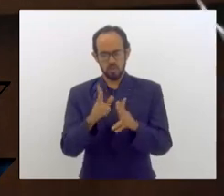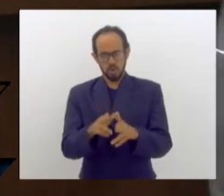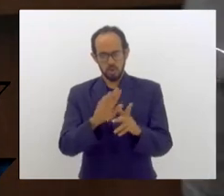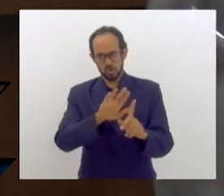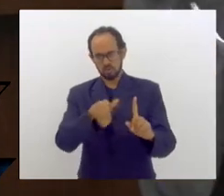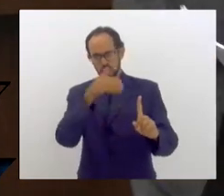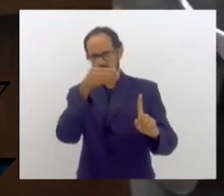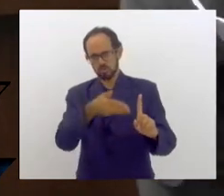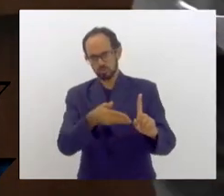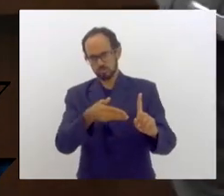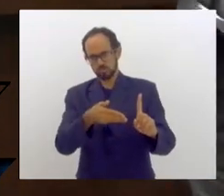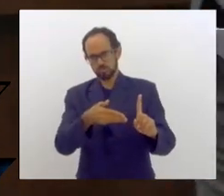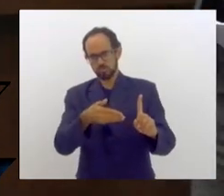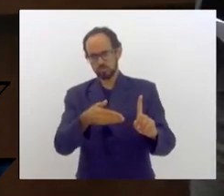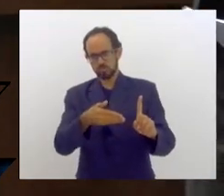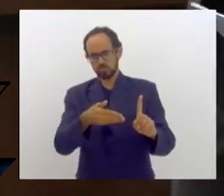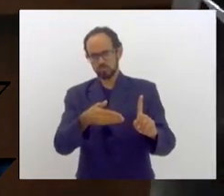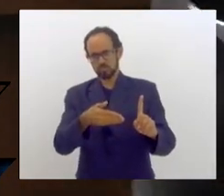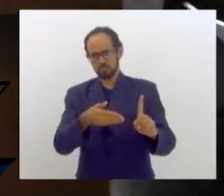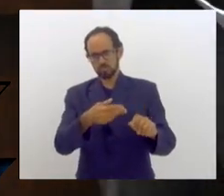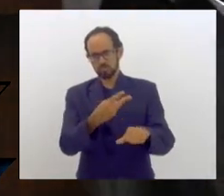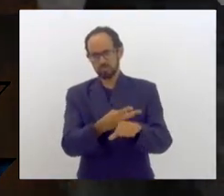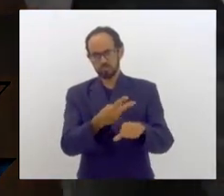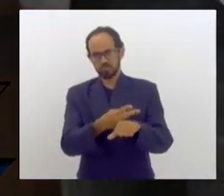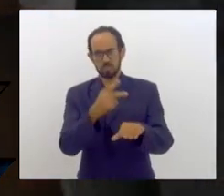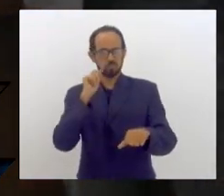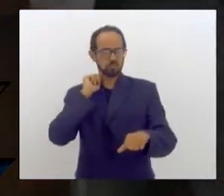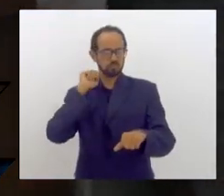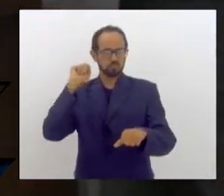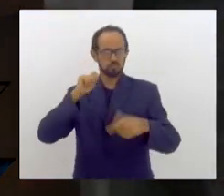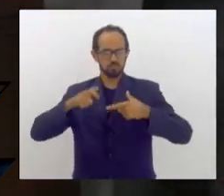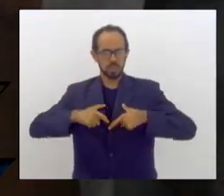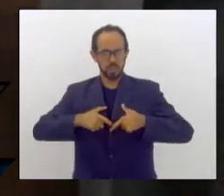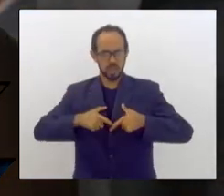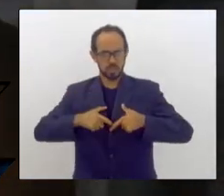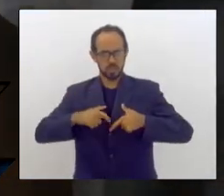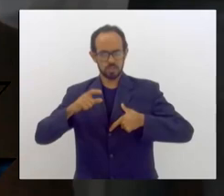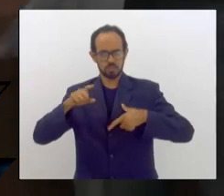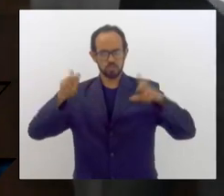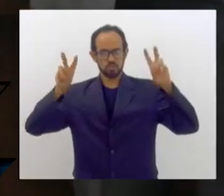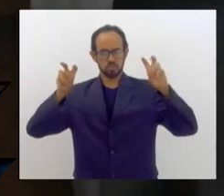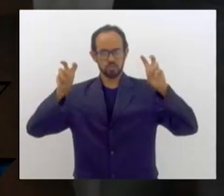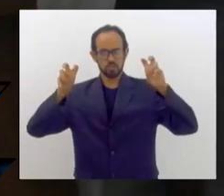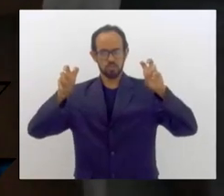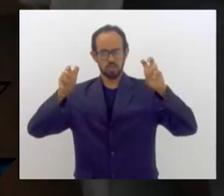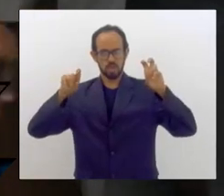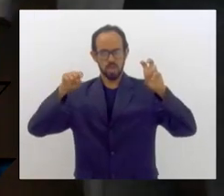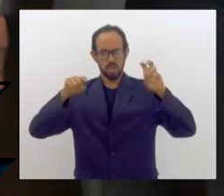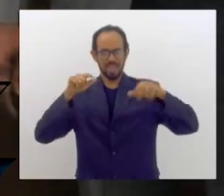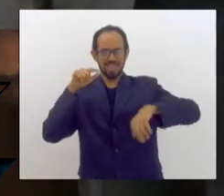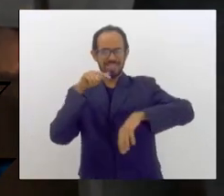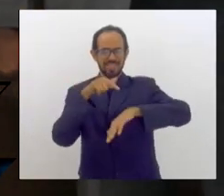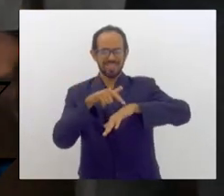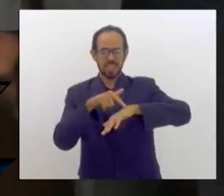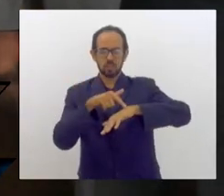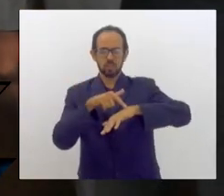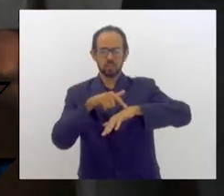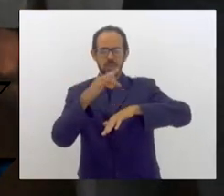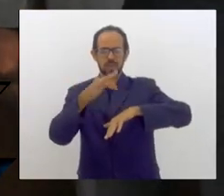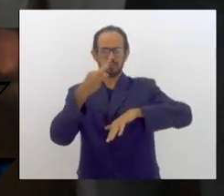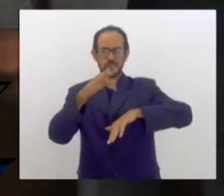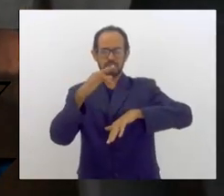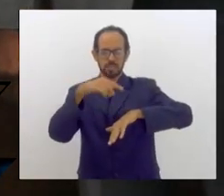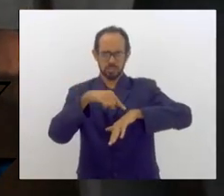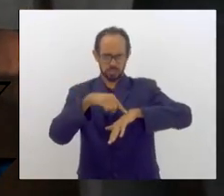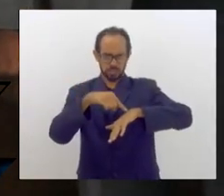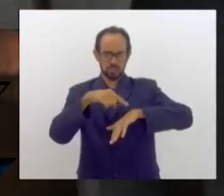honraria para quem cria uma música cujo título chama-se Dedo na Ferida? E eu